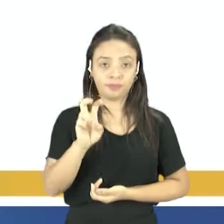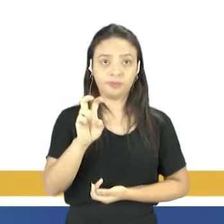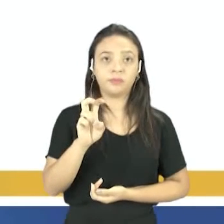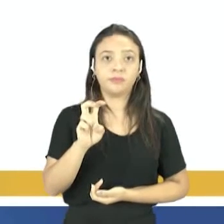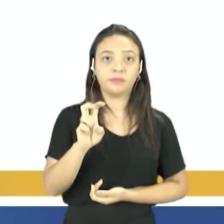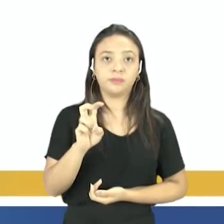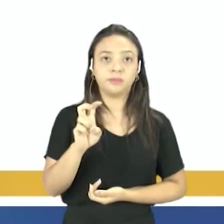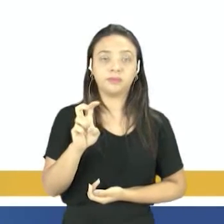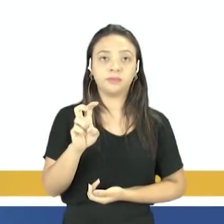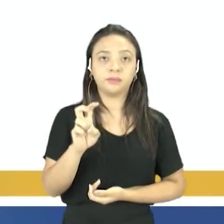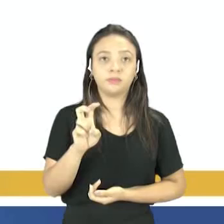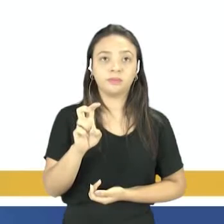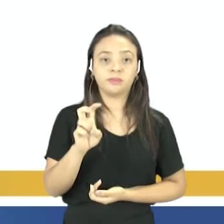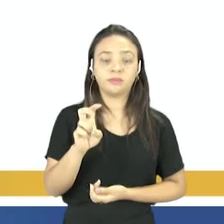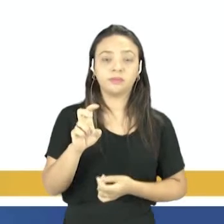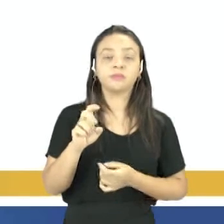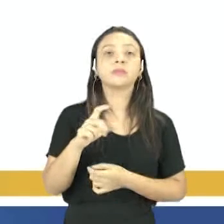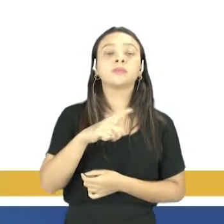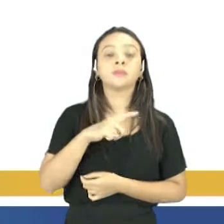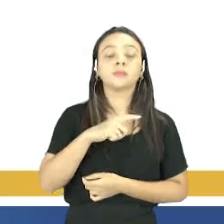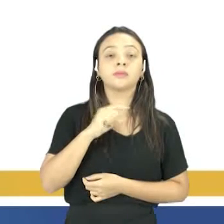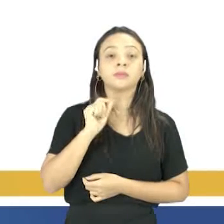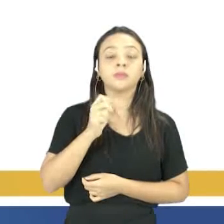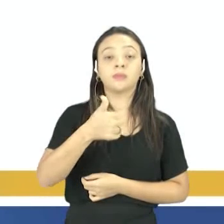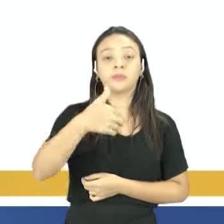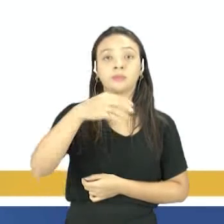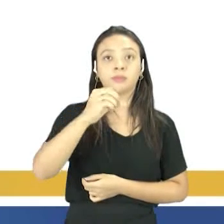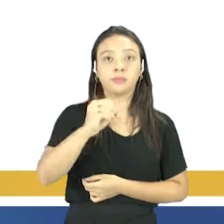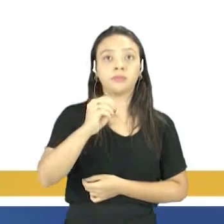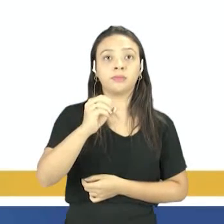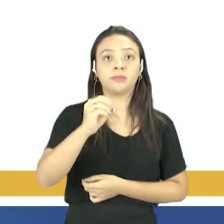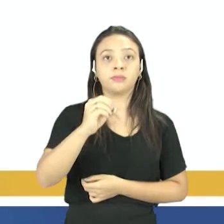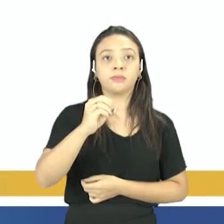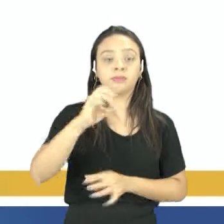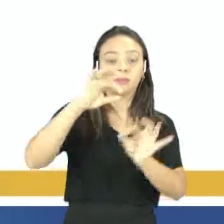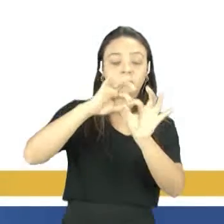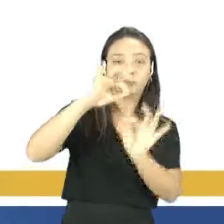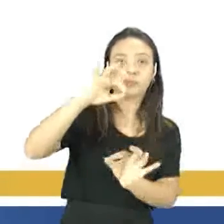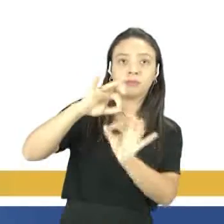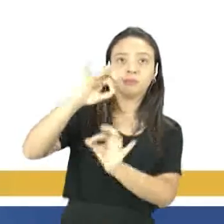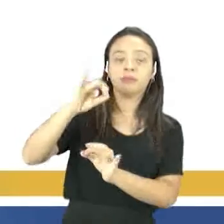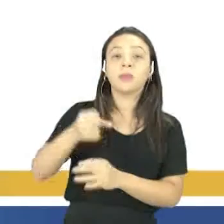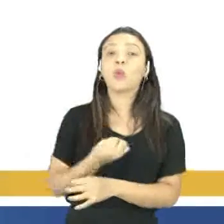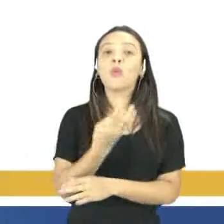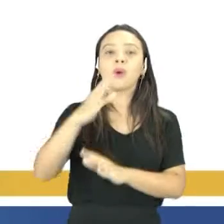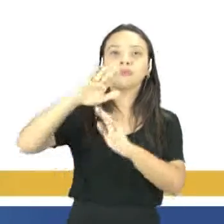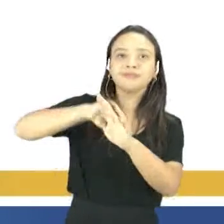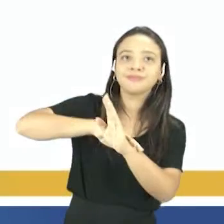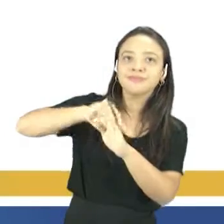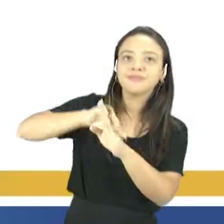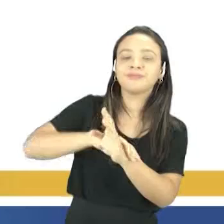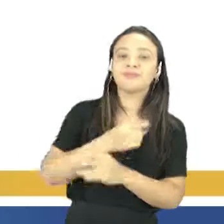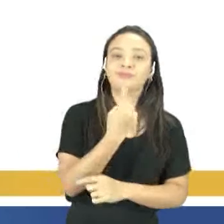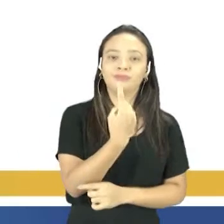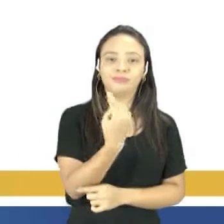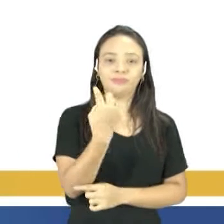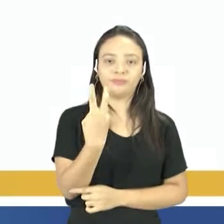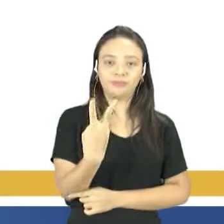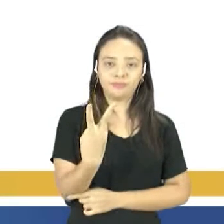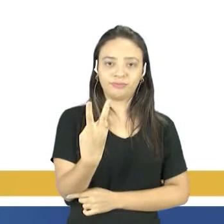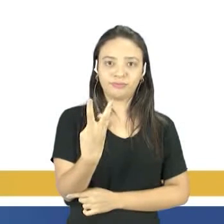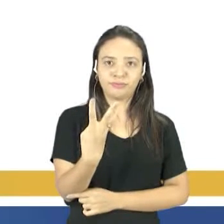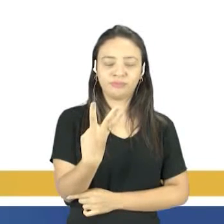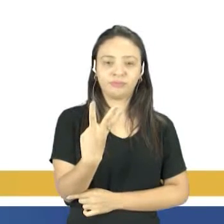4 e 5. Então, no prisma, nós temos 10 vértices. Quantas faces? 1,